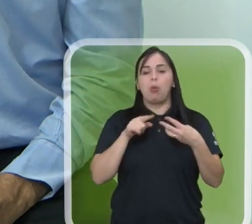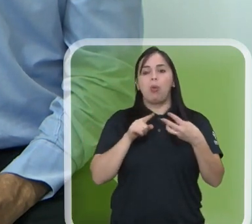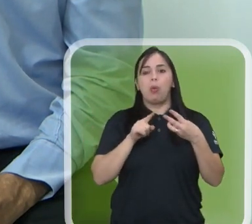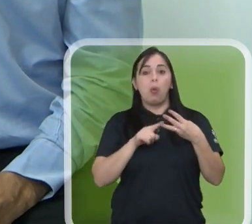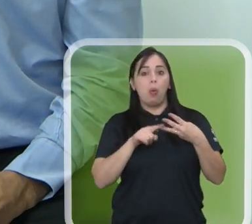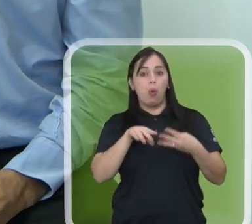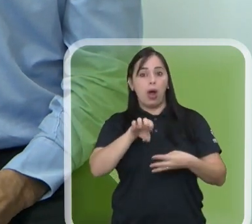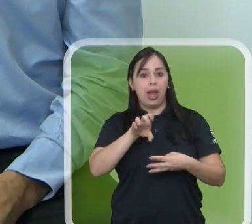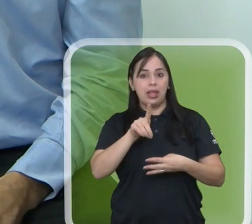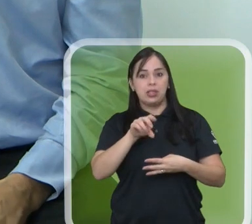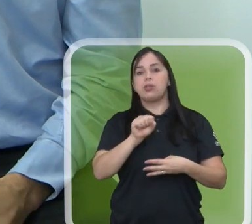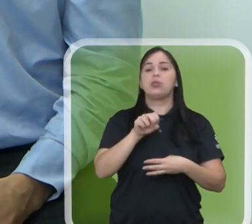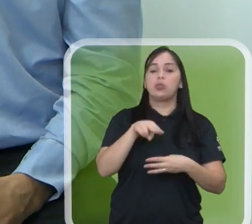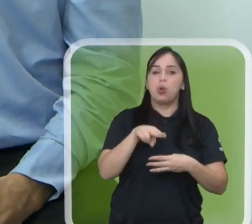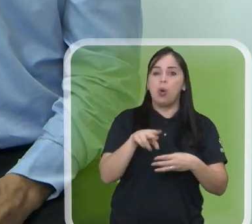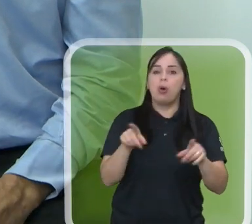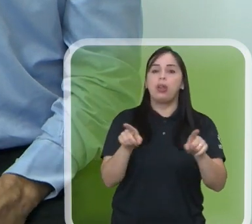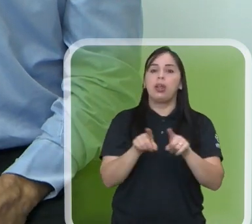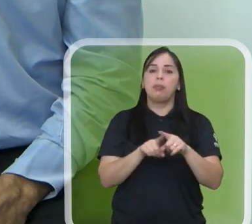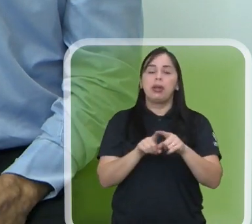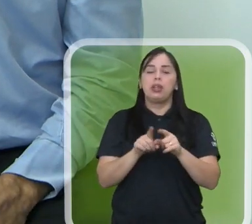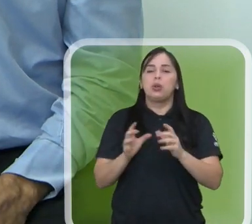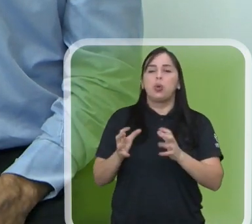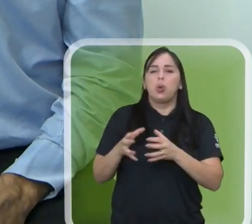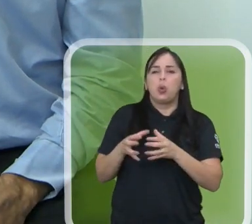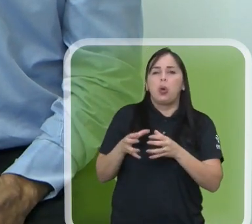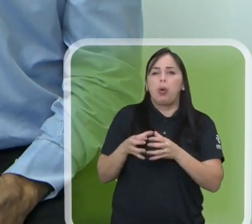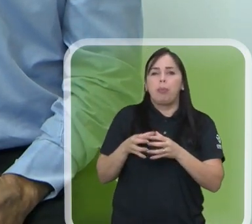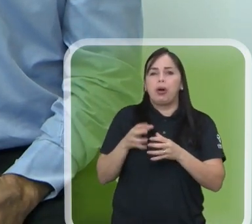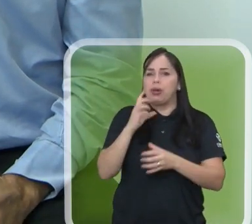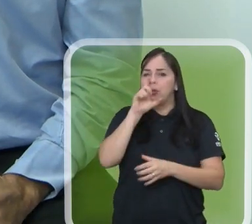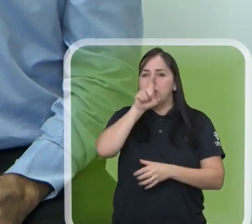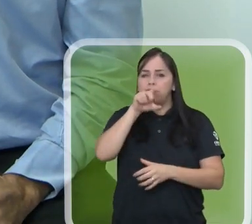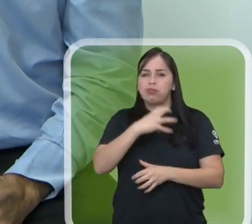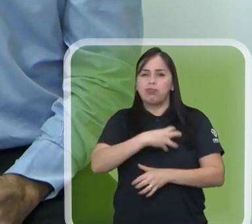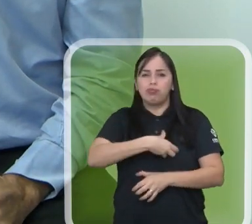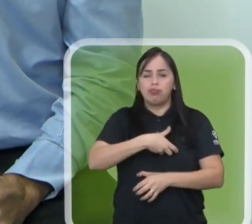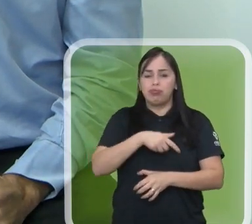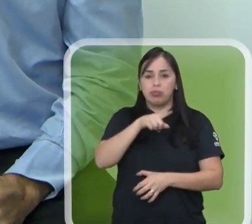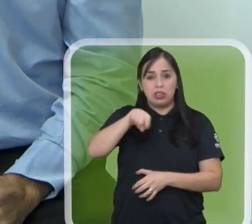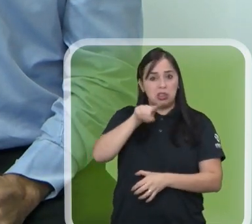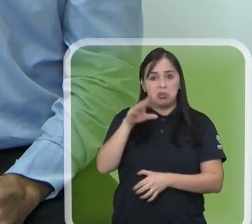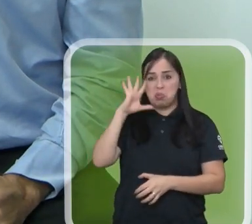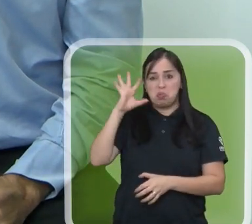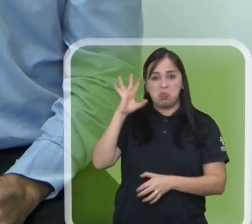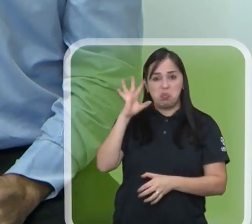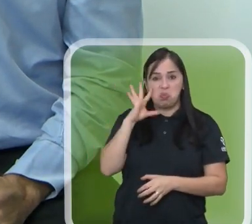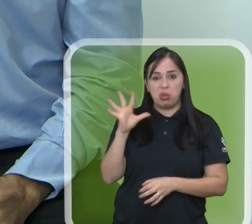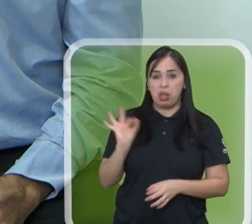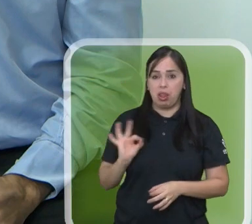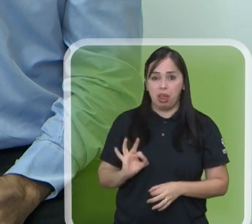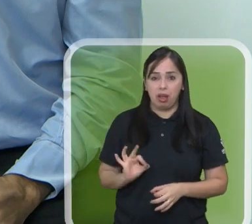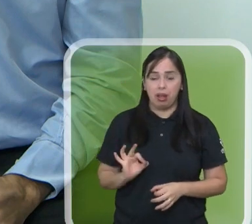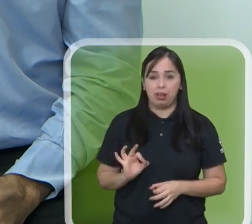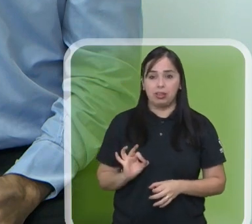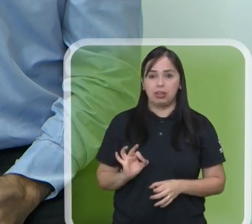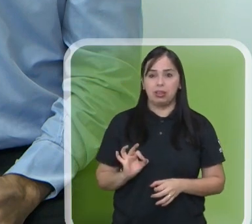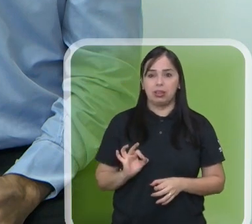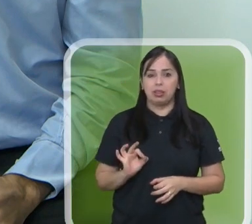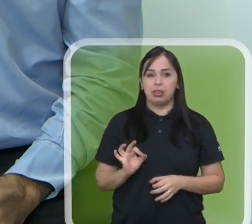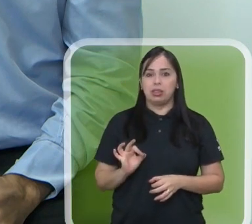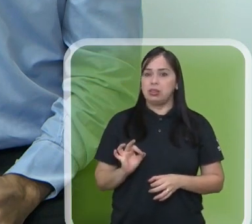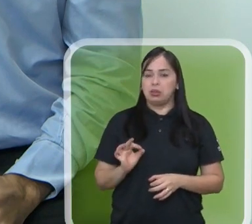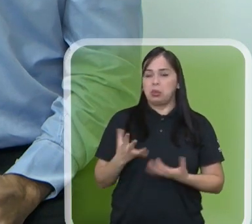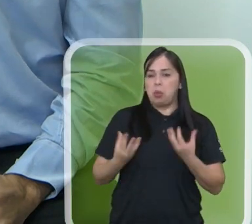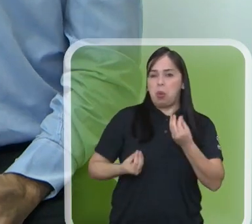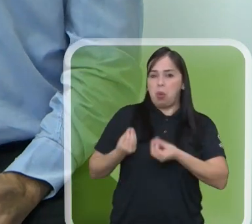despedida do São José do campeonato da forma que foi, talvez vocês não imaginariam, ou vocês imaginariam chegar pelo menos numa